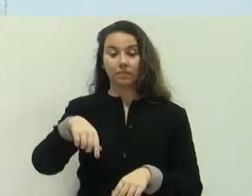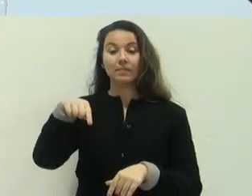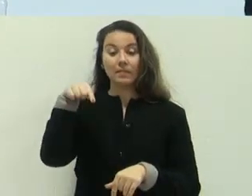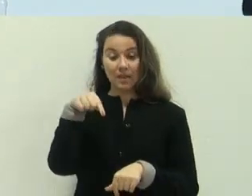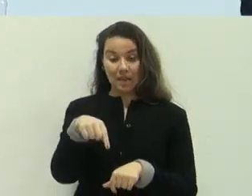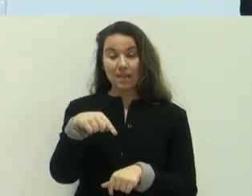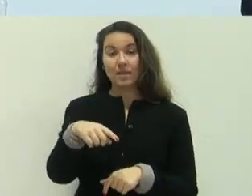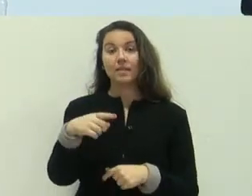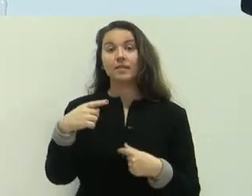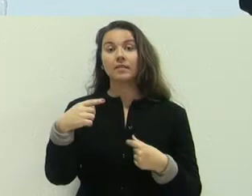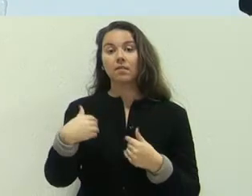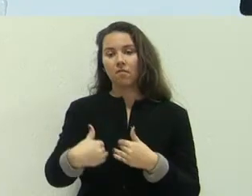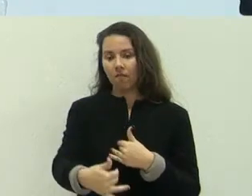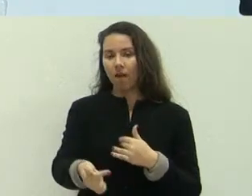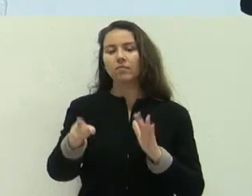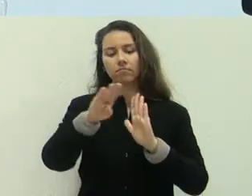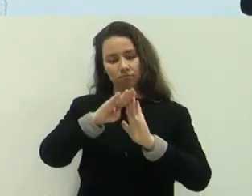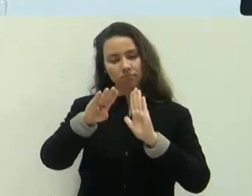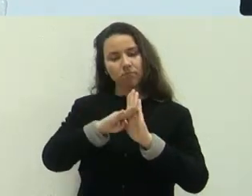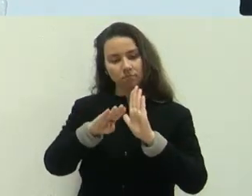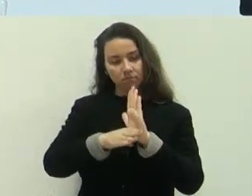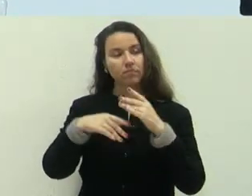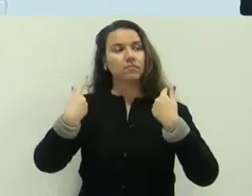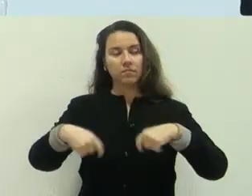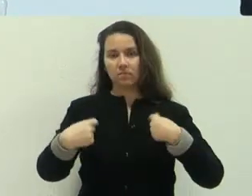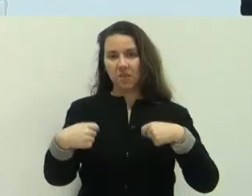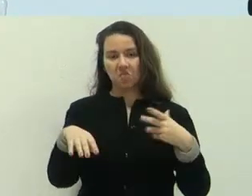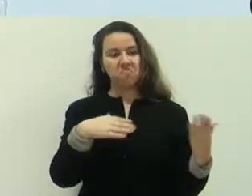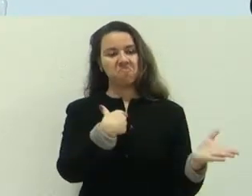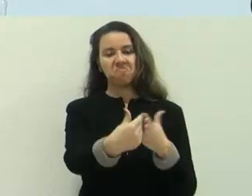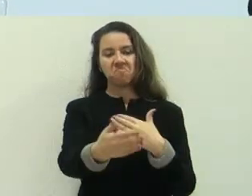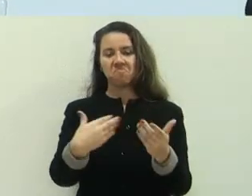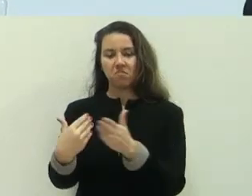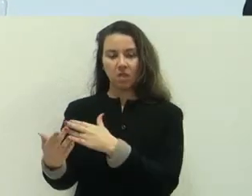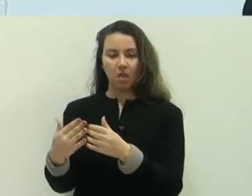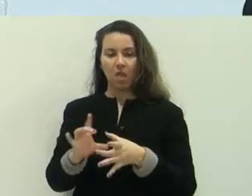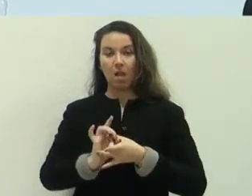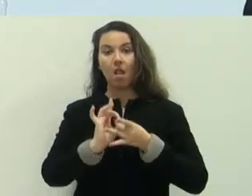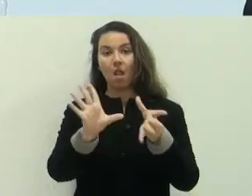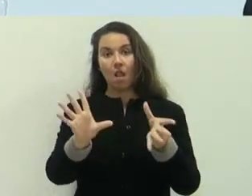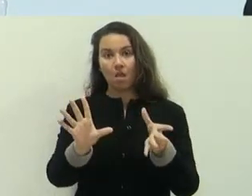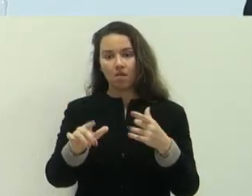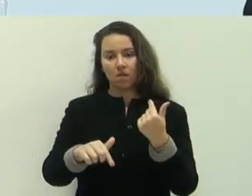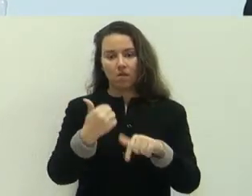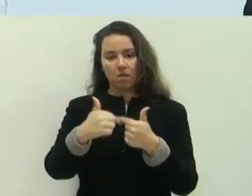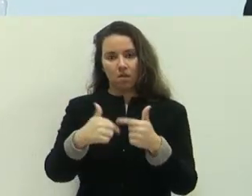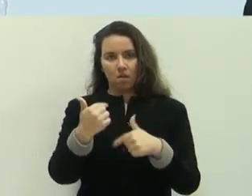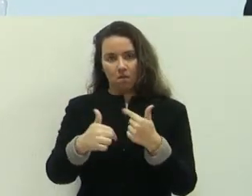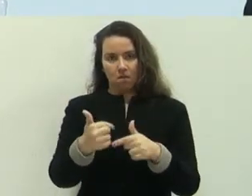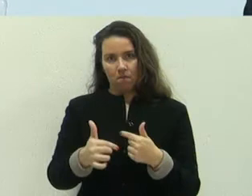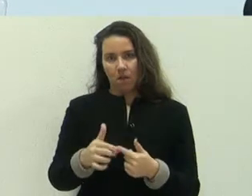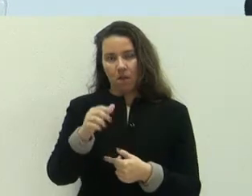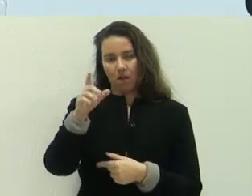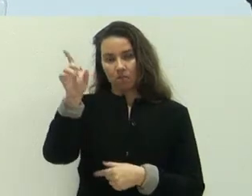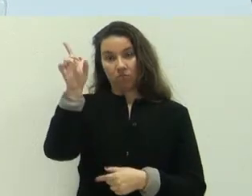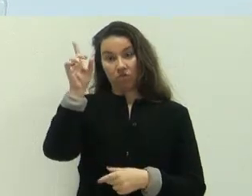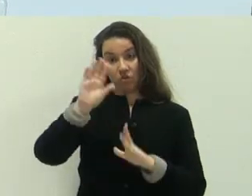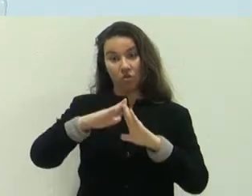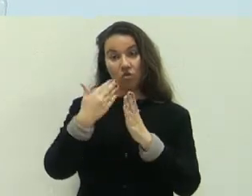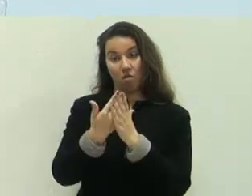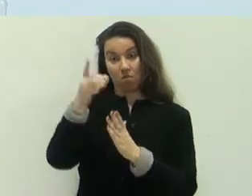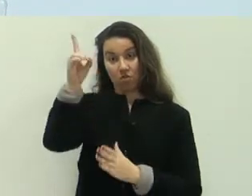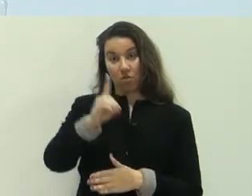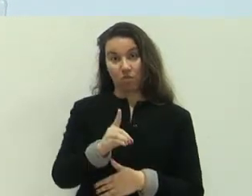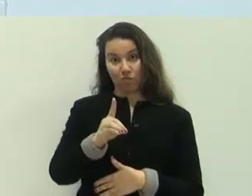decreto vai exigir esses critérios. Então não é qualquer um forasteiro que pode trabalhar como gestor